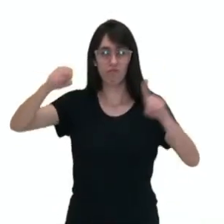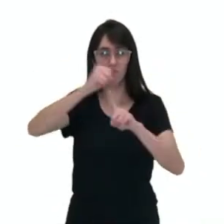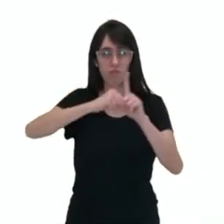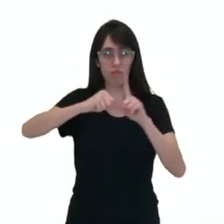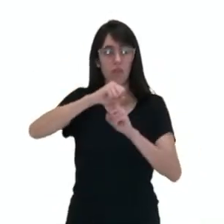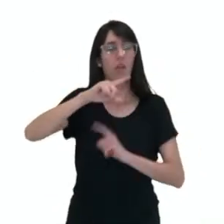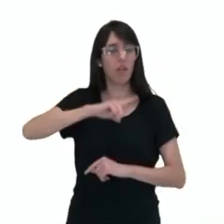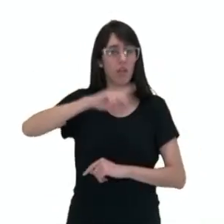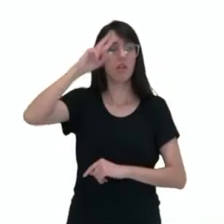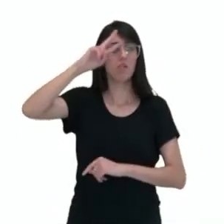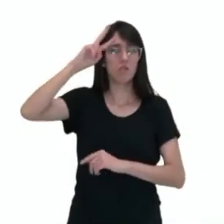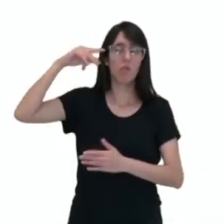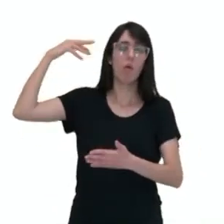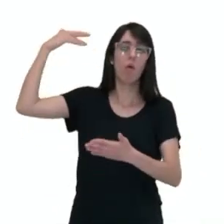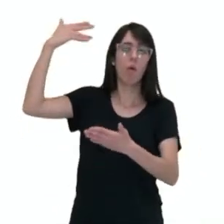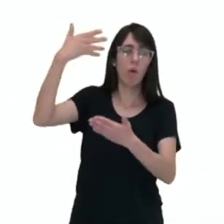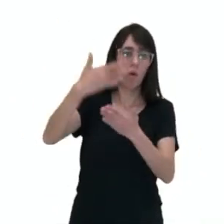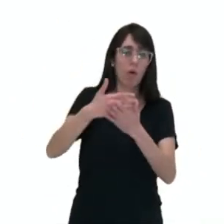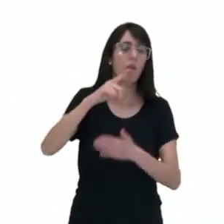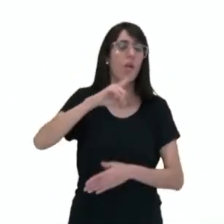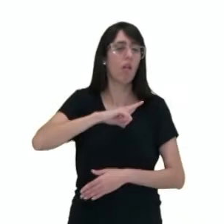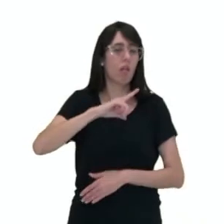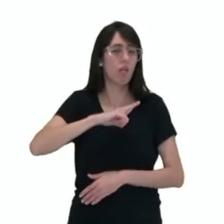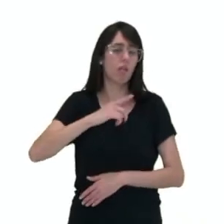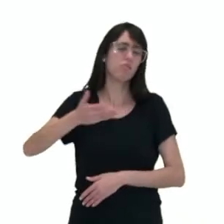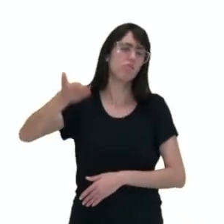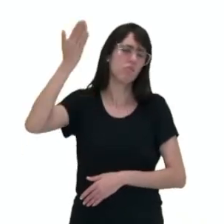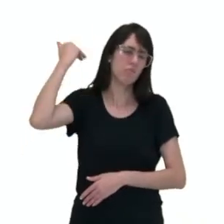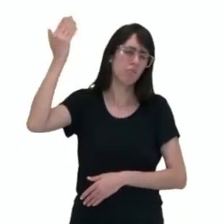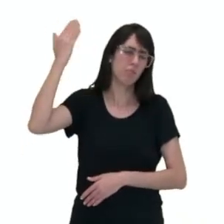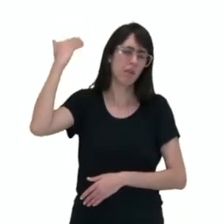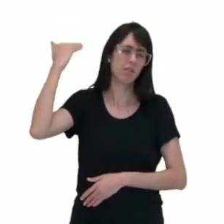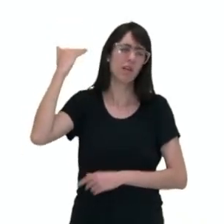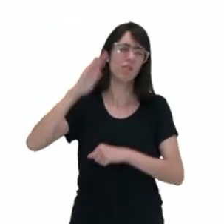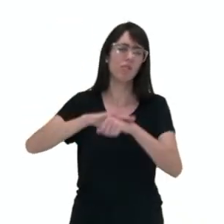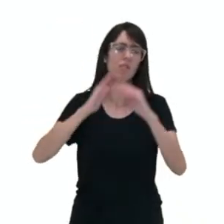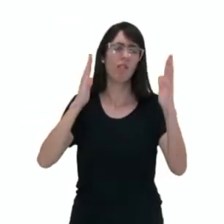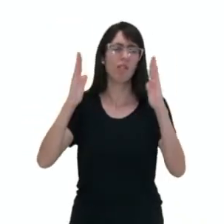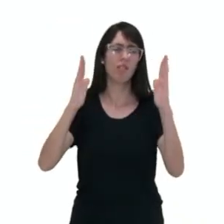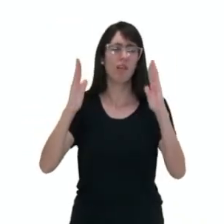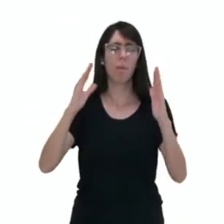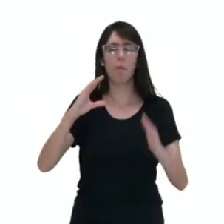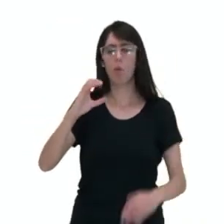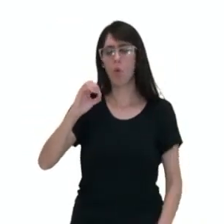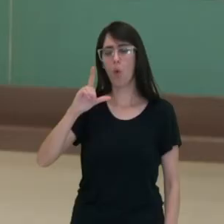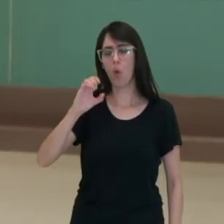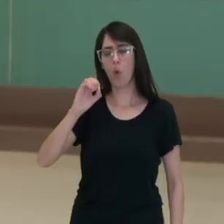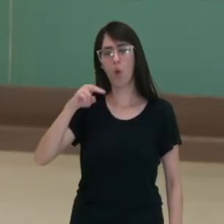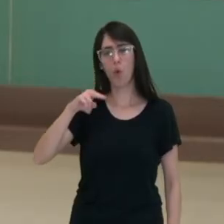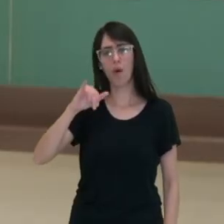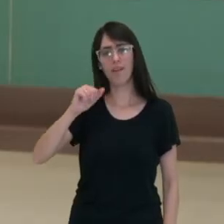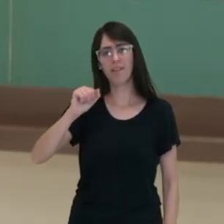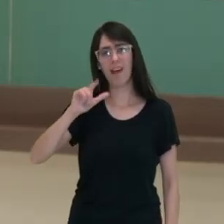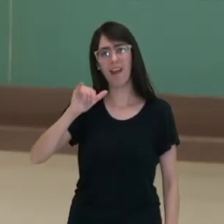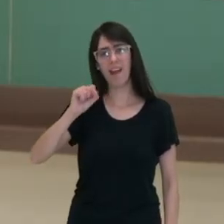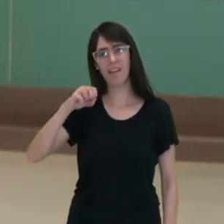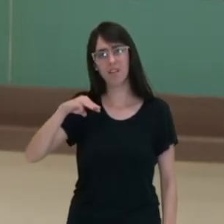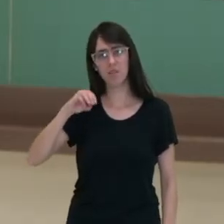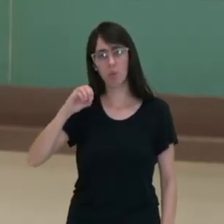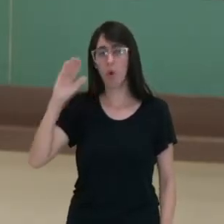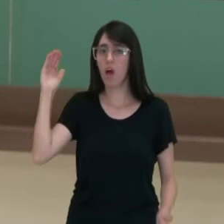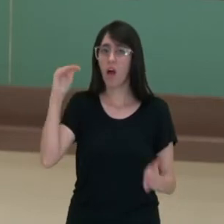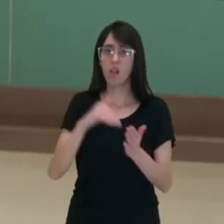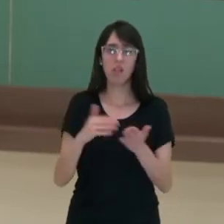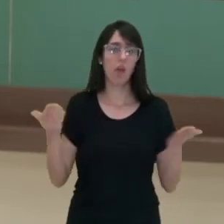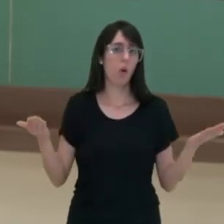história, são longos processos, desde o tempo do colonialismo. Então, nós percebemos isso em países latino-americanos,